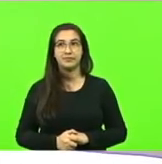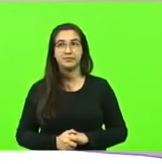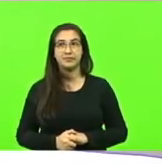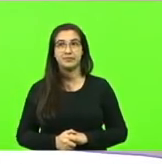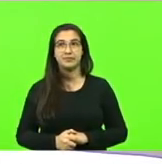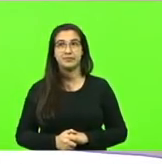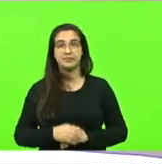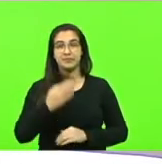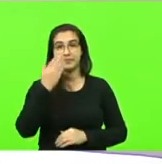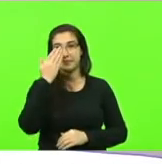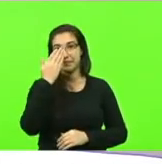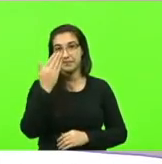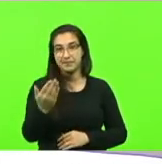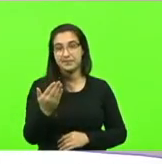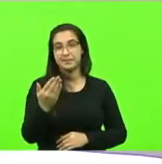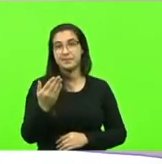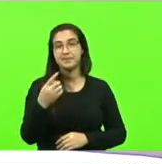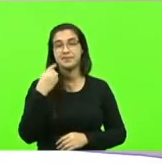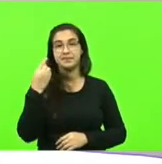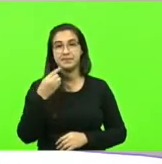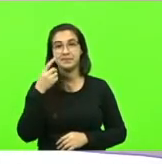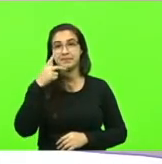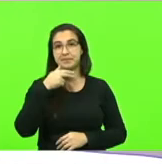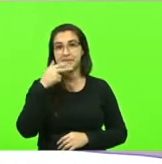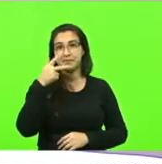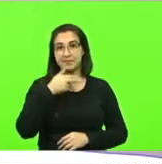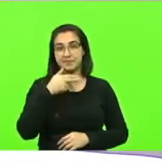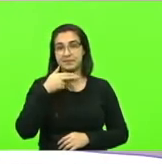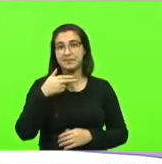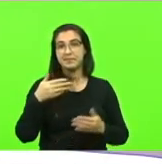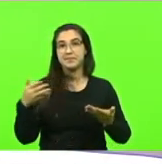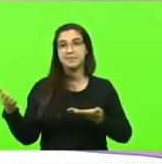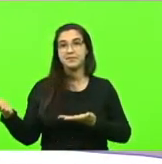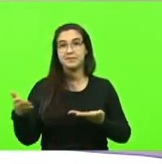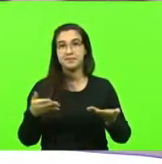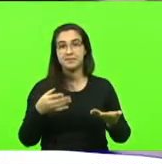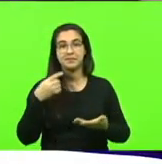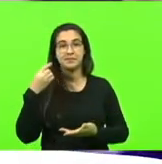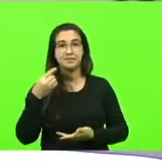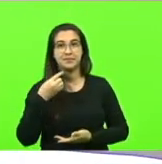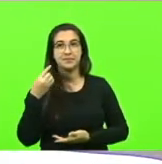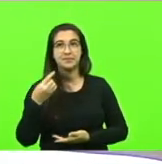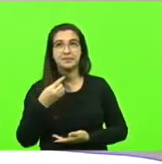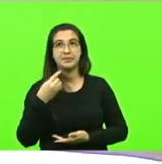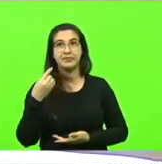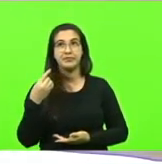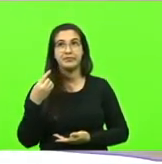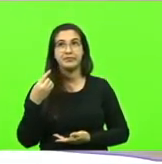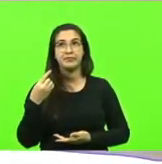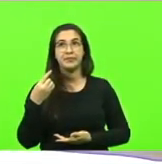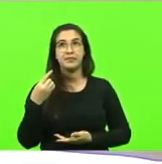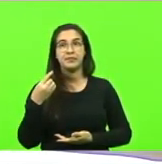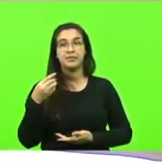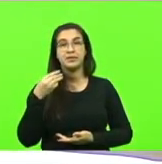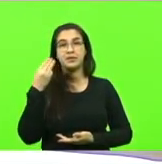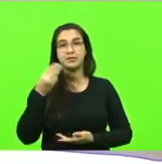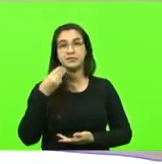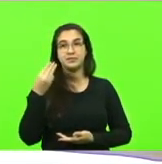Obrigado. Deputado Kennedy Nunes, próximo deputado inscrito, deputado Márcio